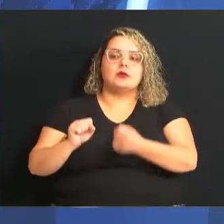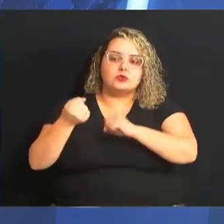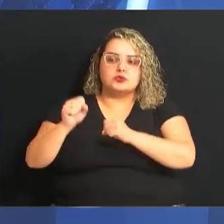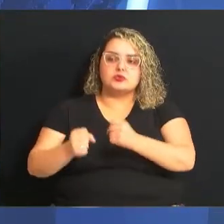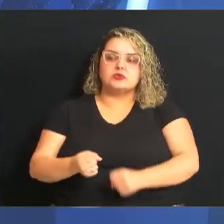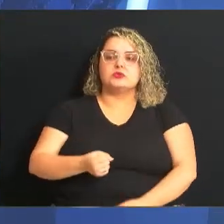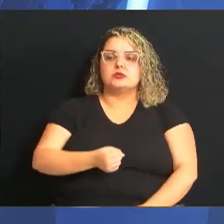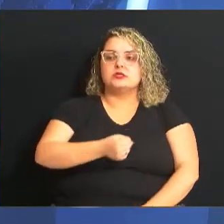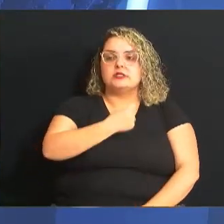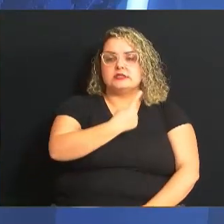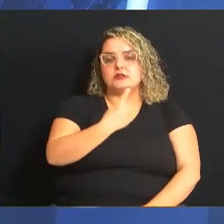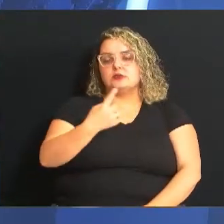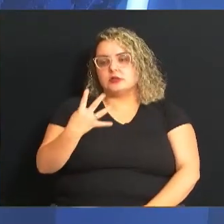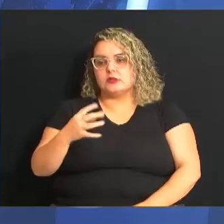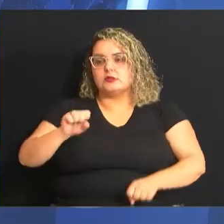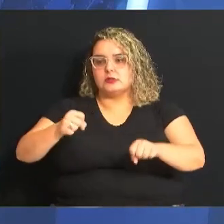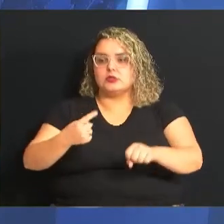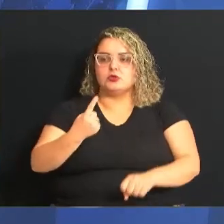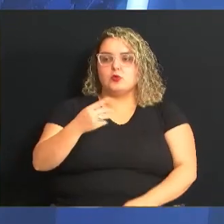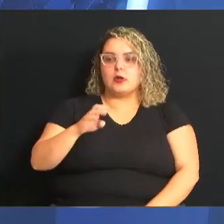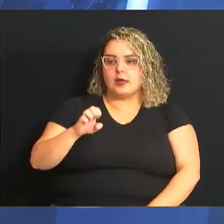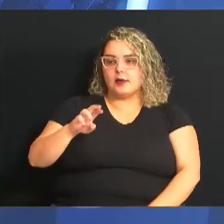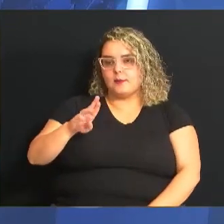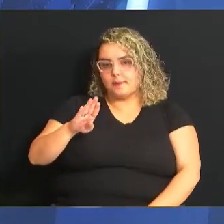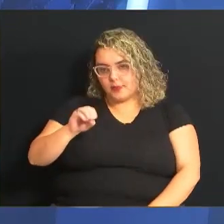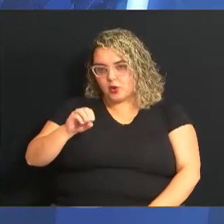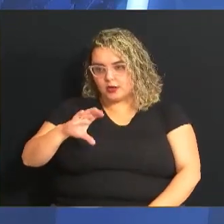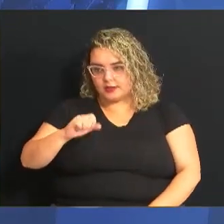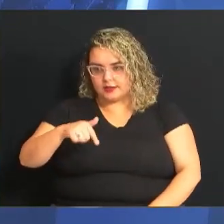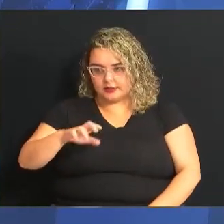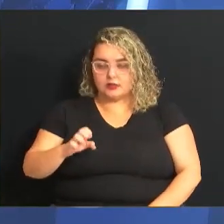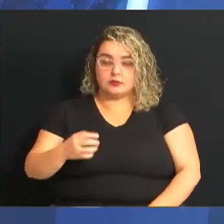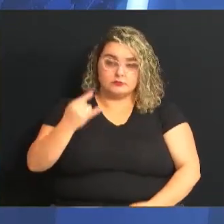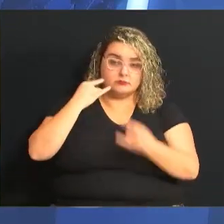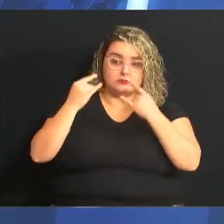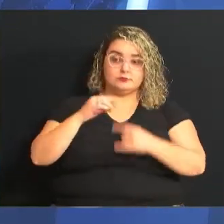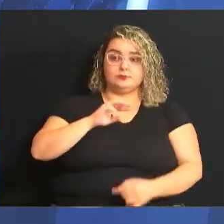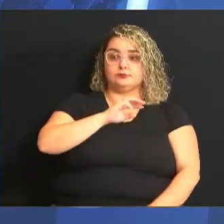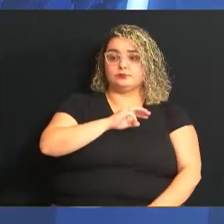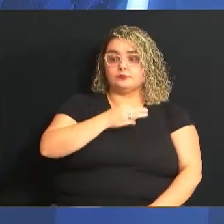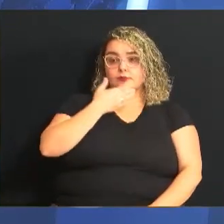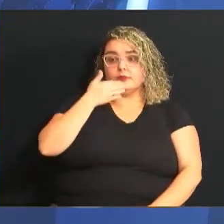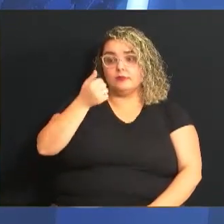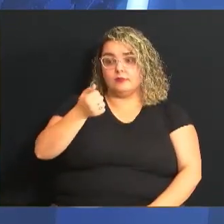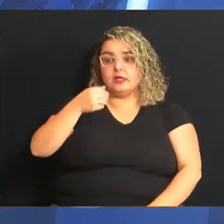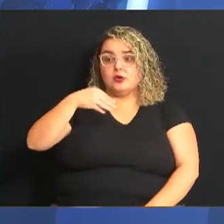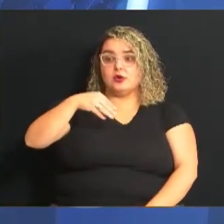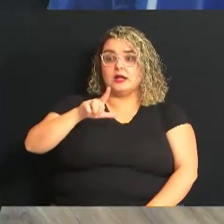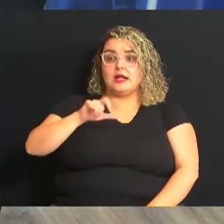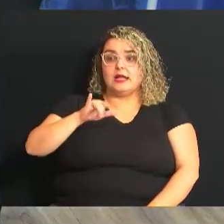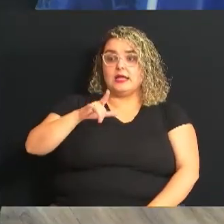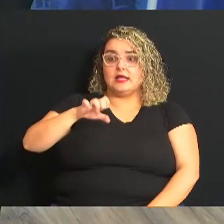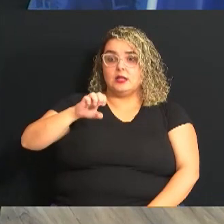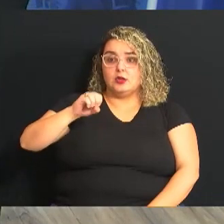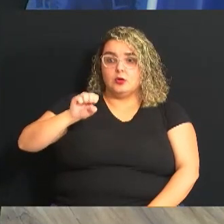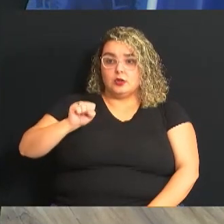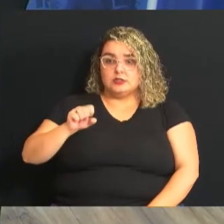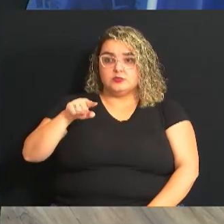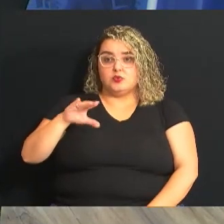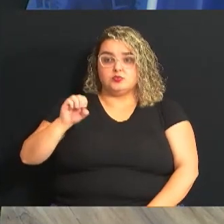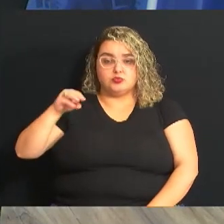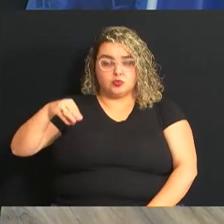724 lotes entre carros, motos e caminhões com e sem direito à documentação. Então, os